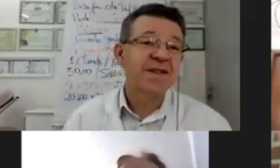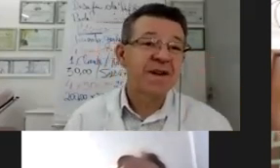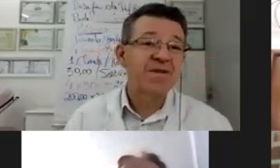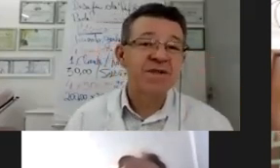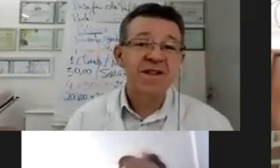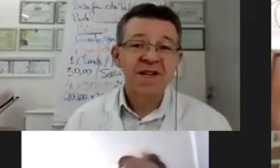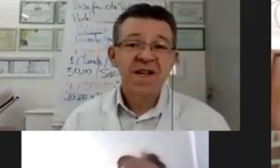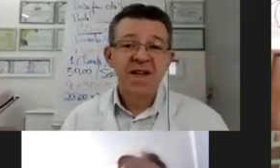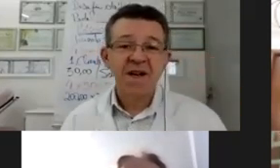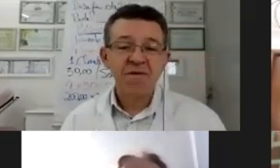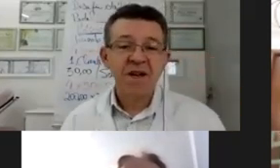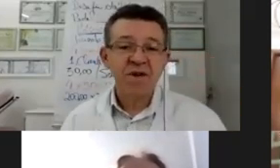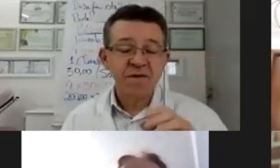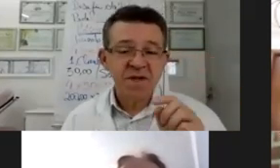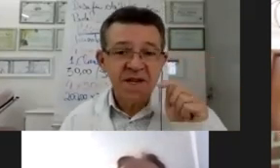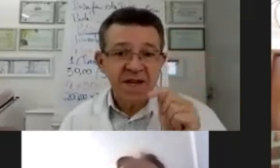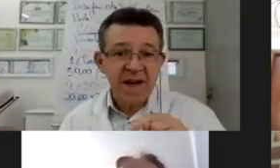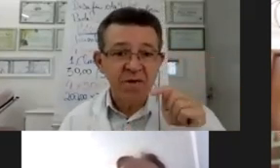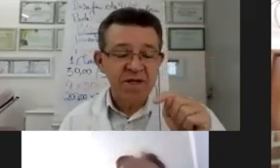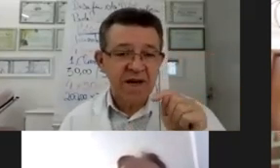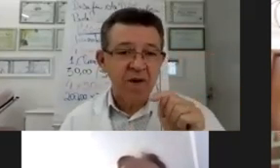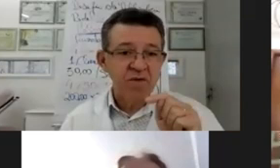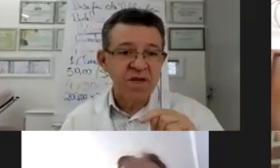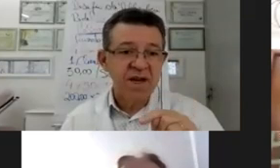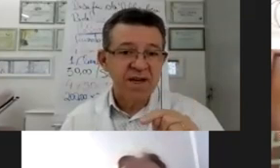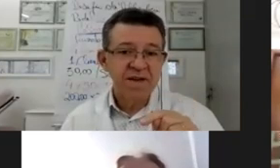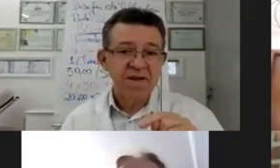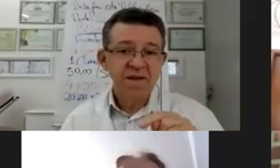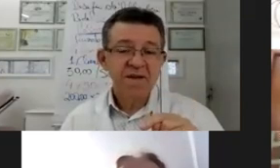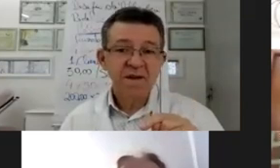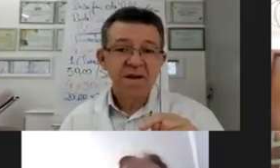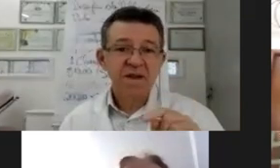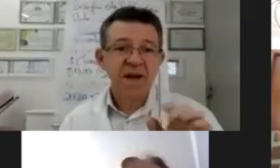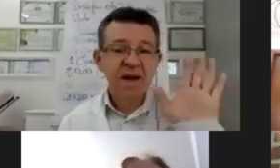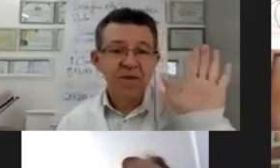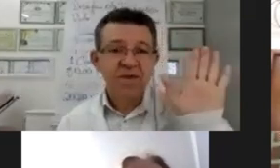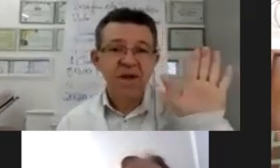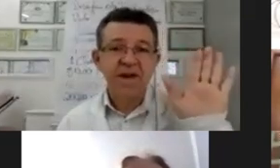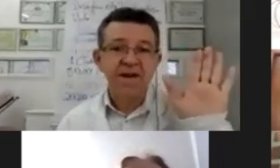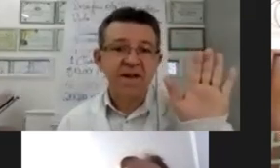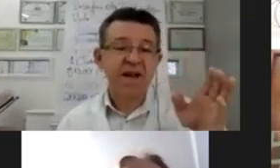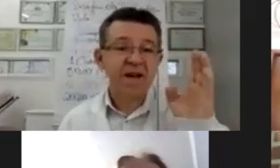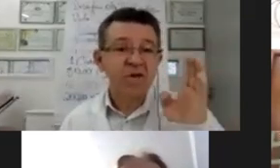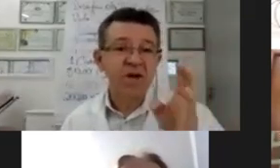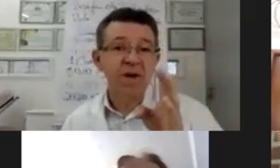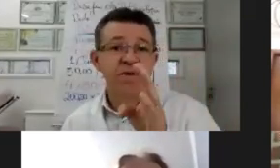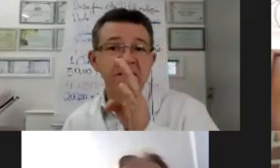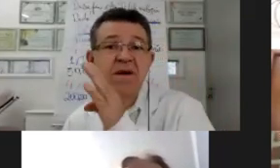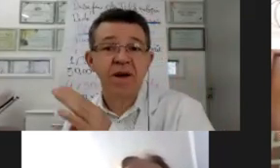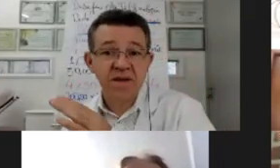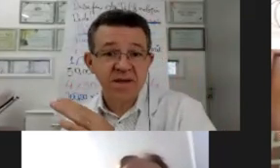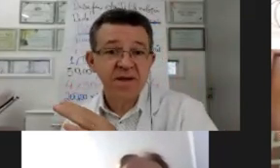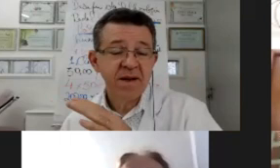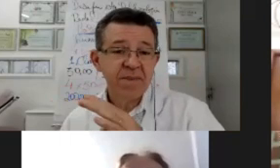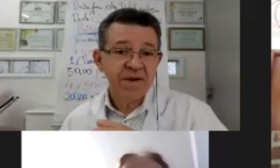que ela quer fazer pergunta. Então, é só vocês clicarem onde está a mãozinha aí, e aí a mãozinha fica levantada, eu vou chamando